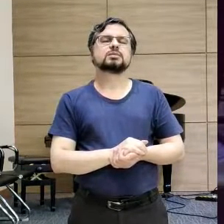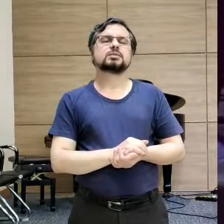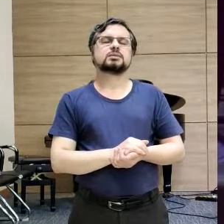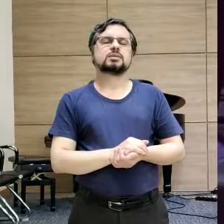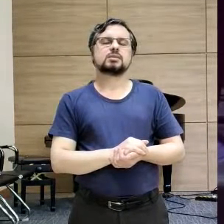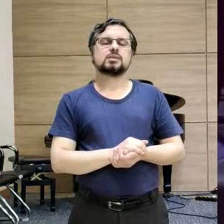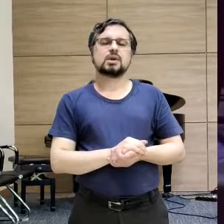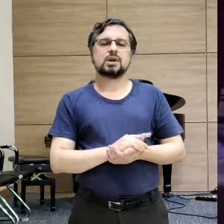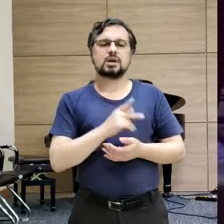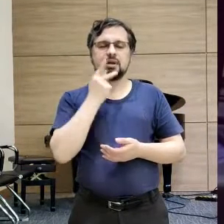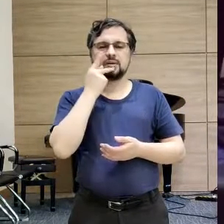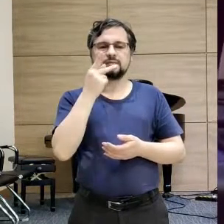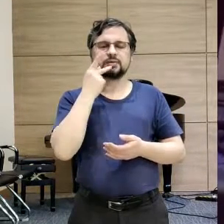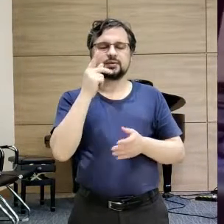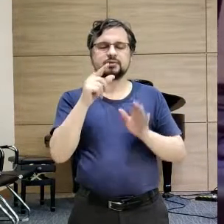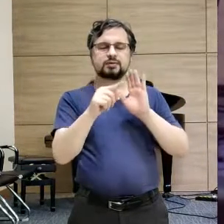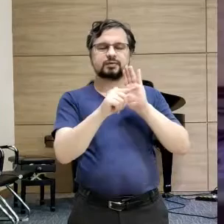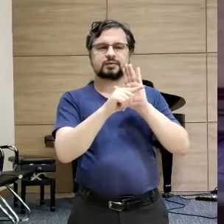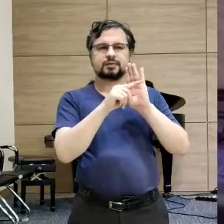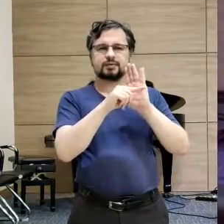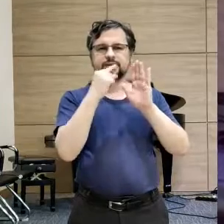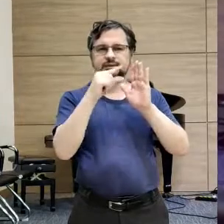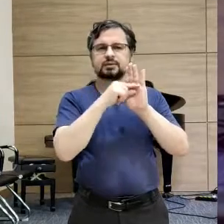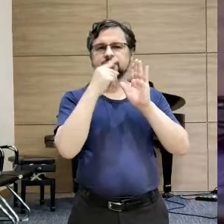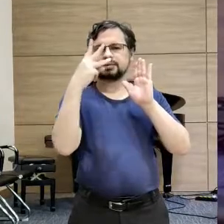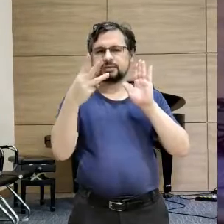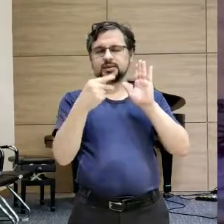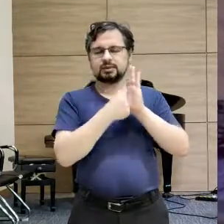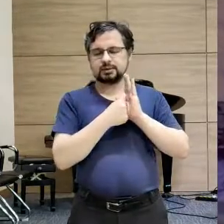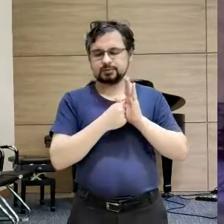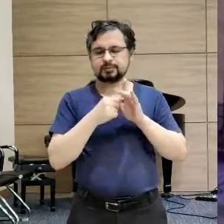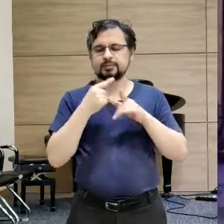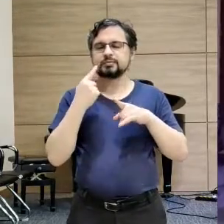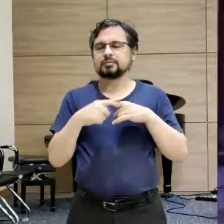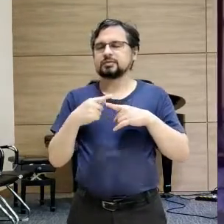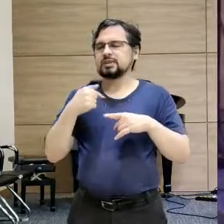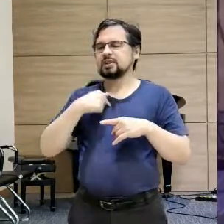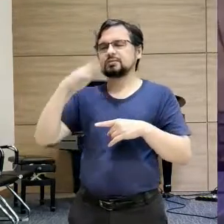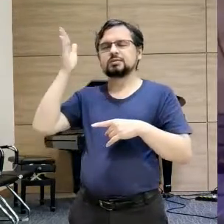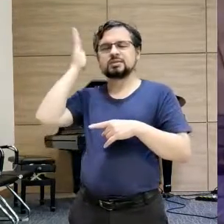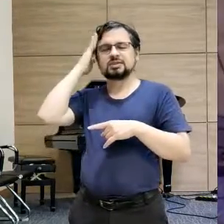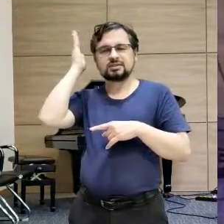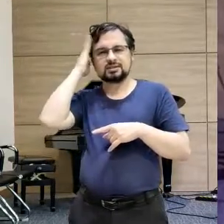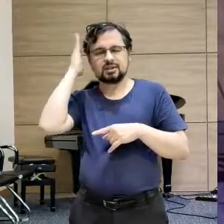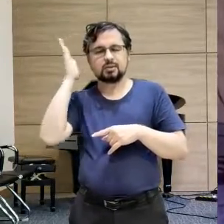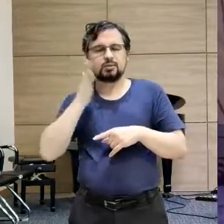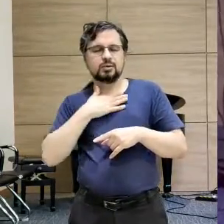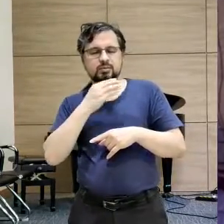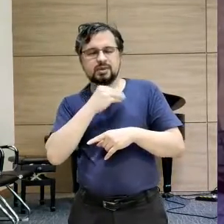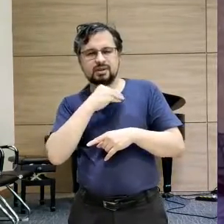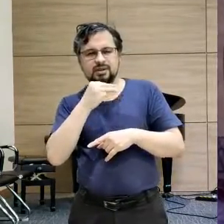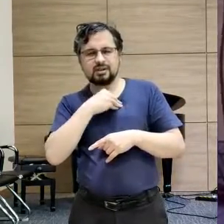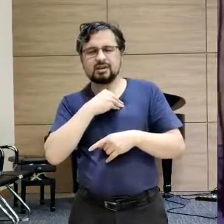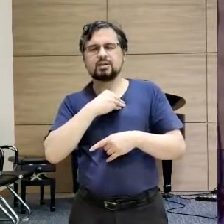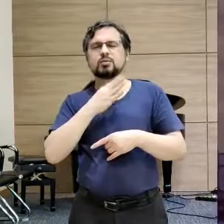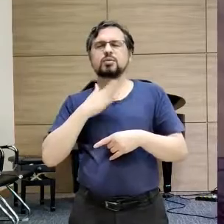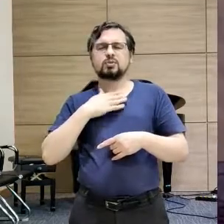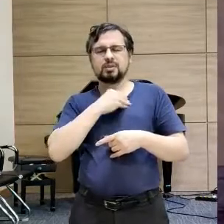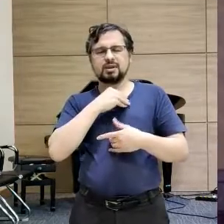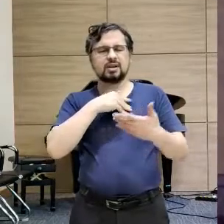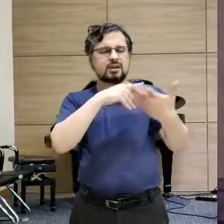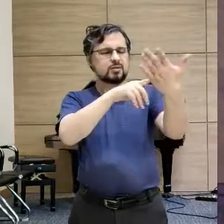todos os versículos aqui, mas olha o versículo 3. Ele diz assim, pois eu reconheço as minhas transgressões e o meu pecado está diante de